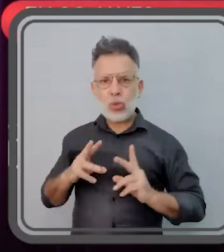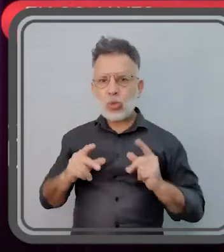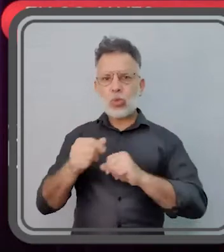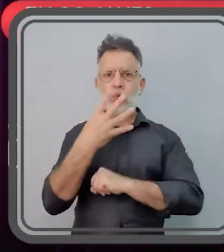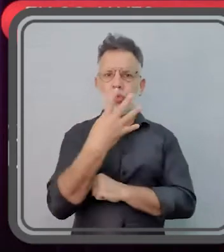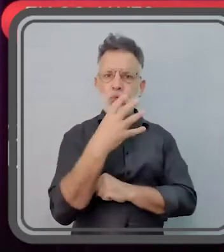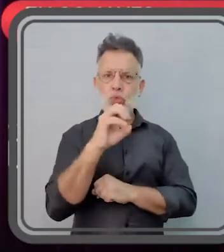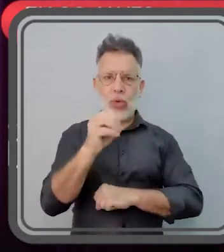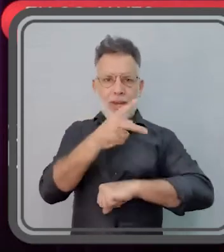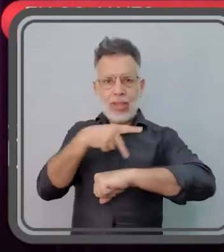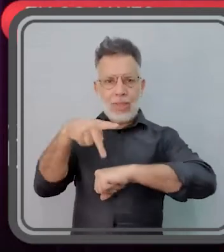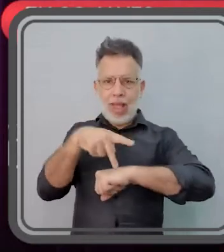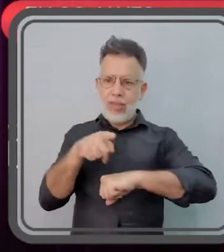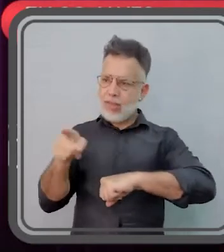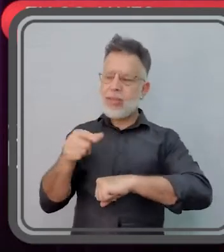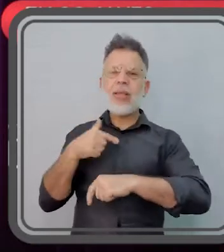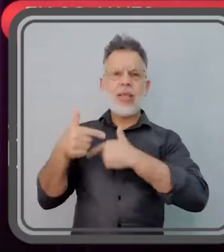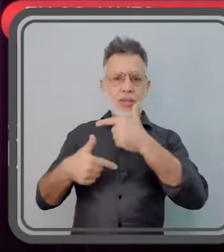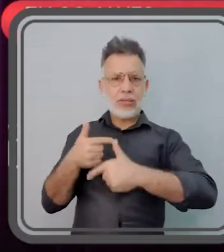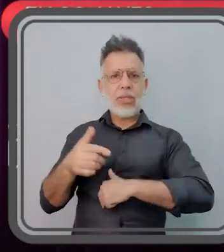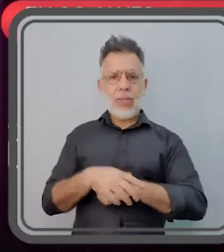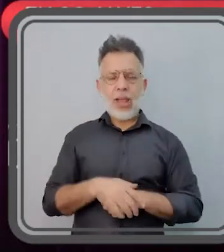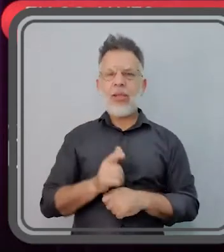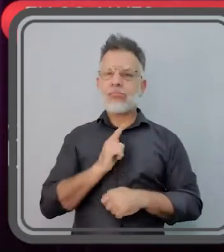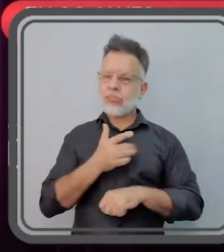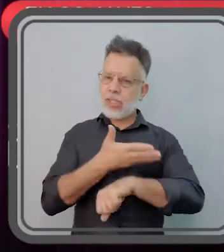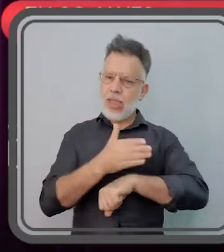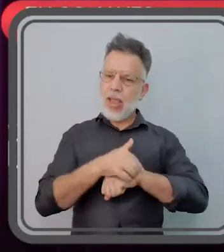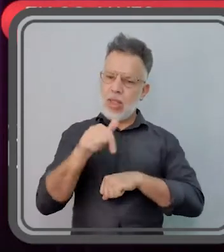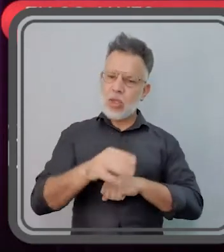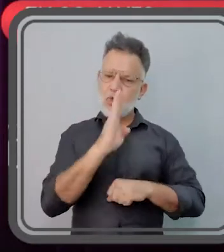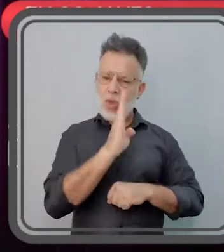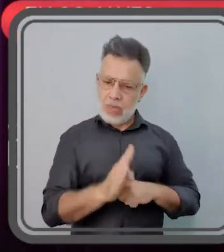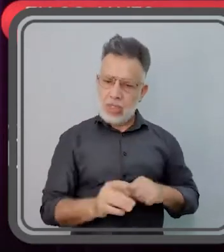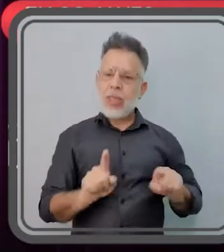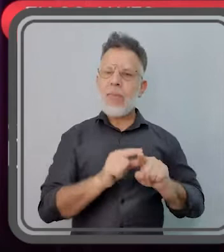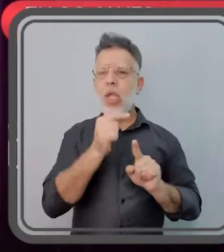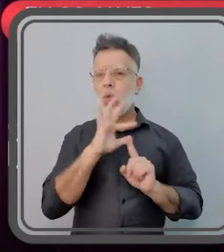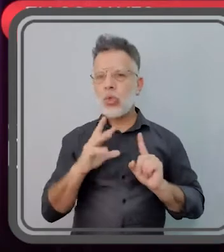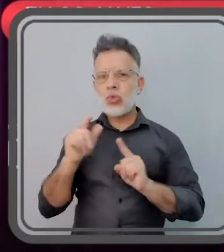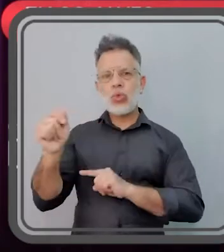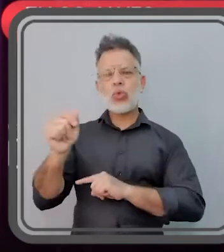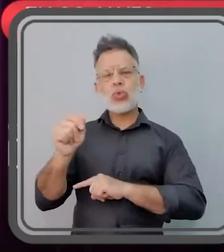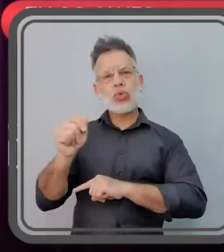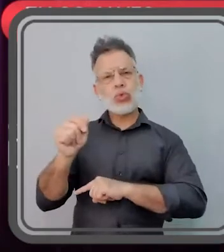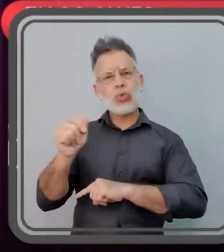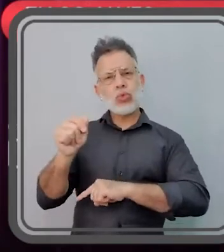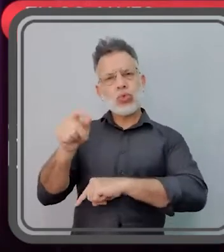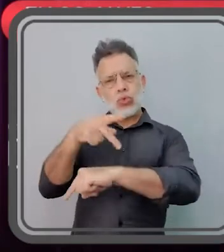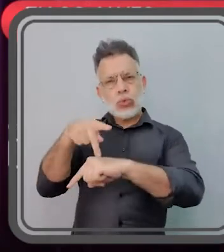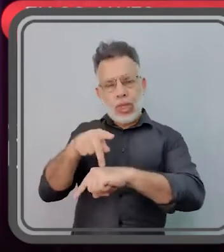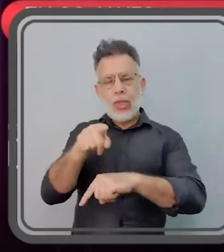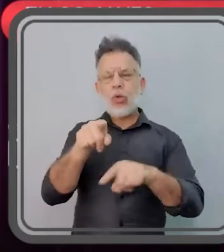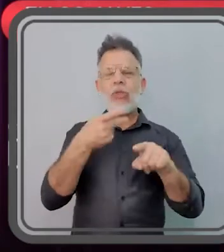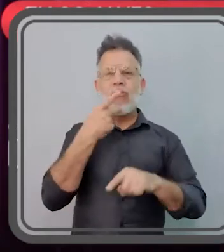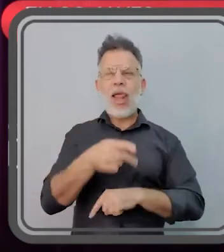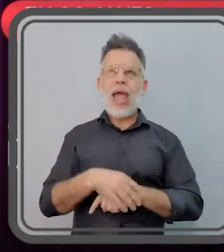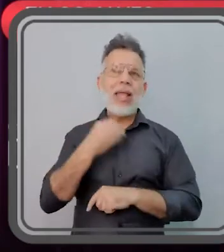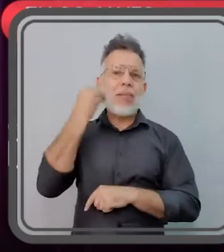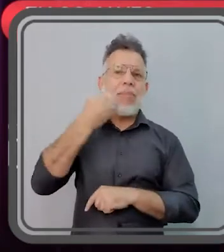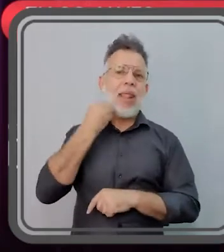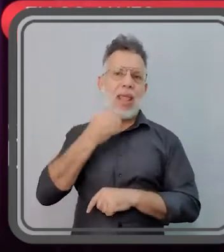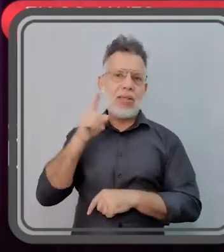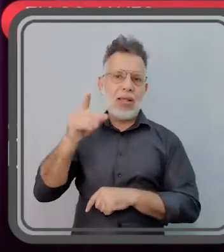onde elas atuam. Então, a gente vem certificando essa prática, não só no Brasil, mas em todos os países. Então, quando a gente fala muito da experiência do colaborador,